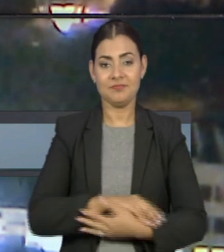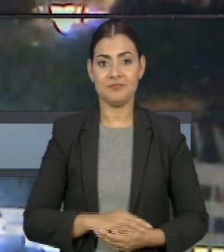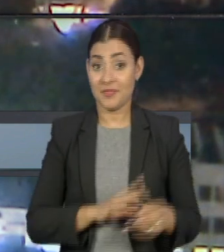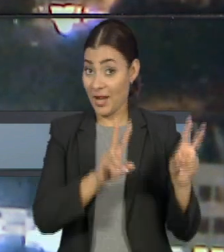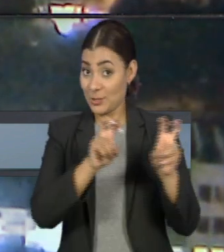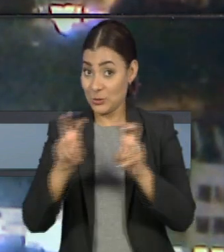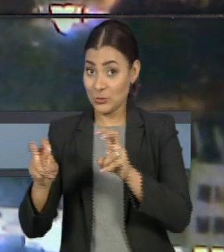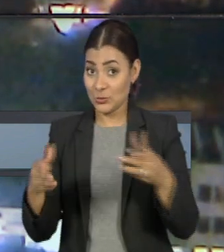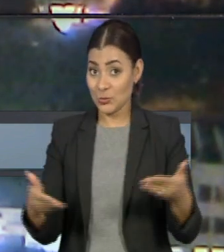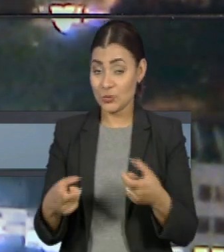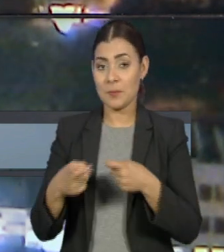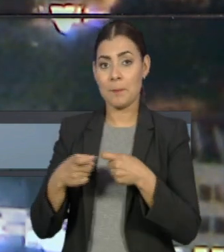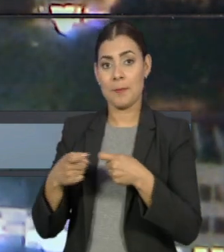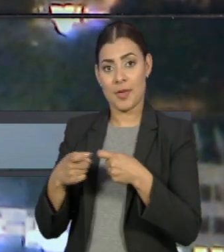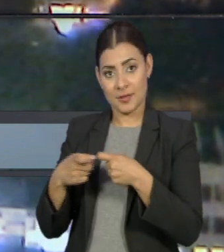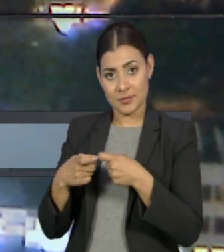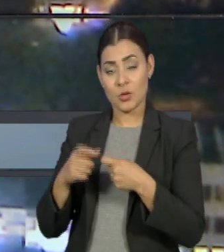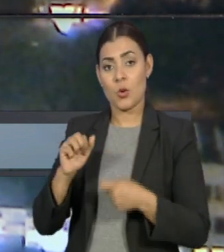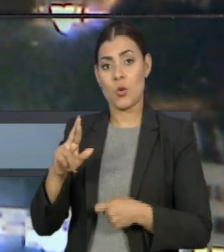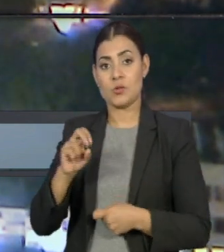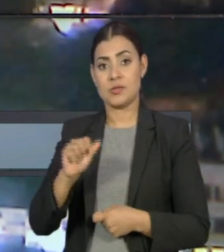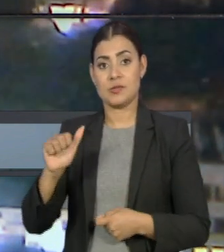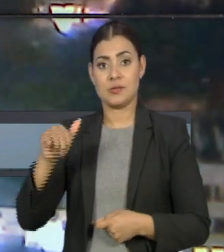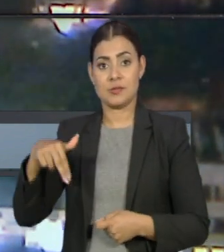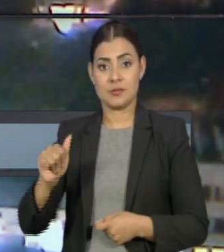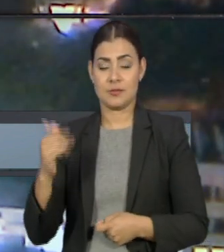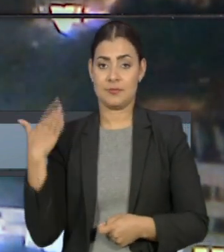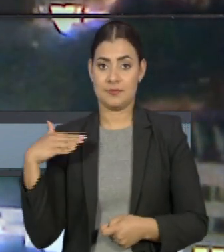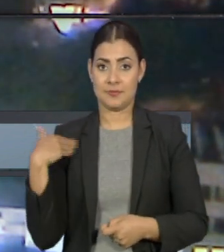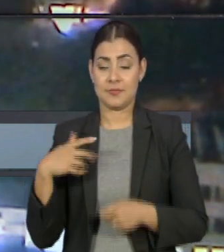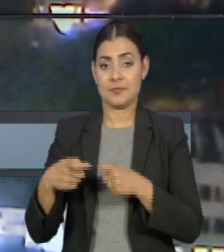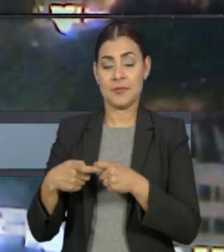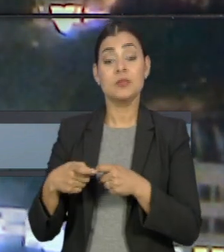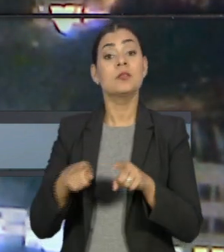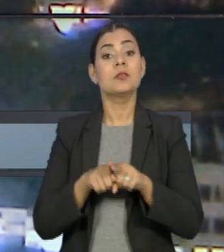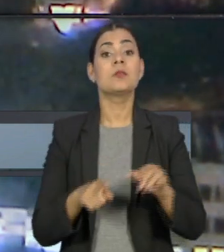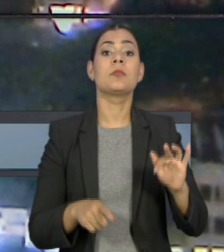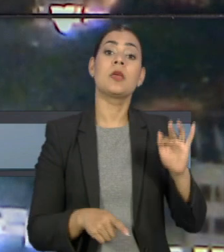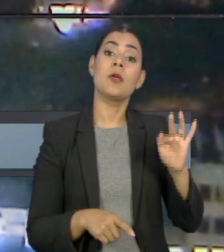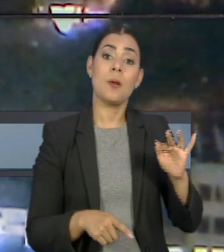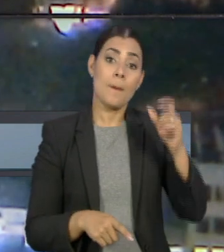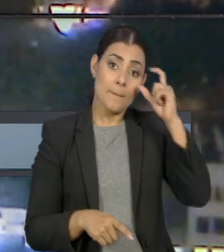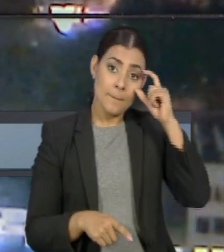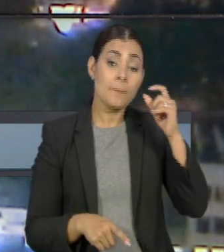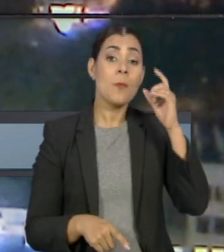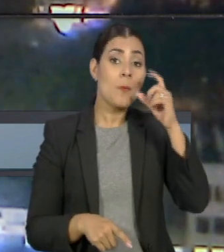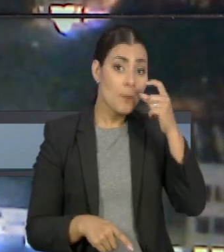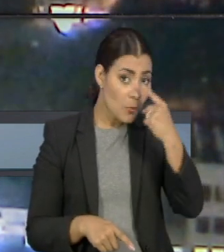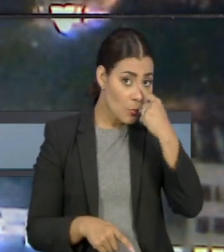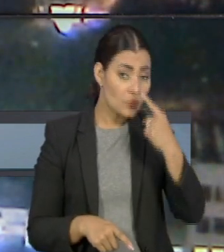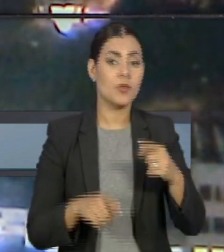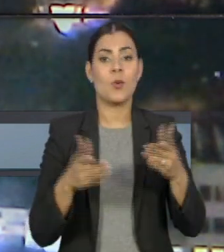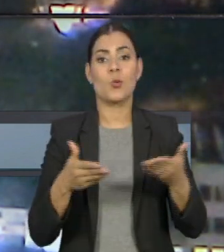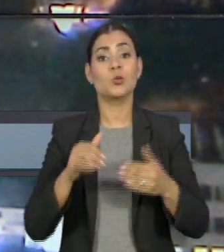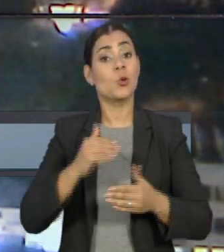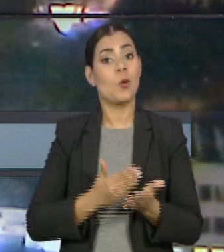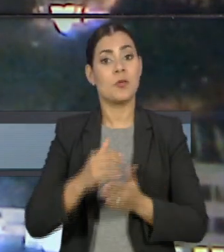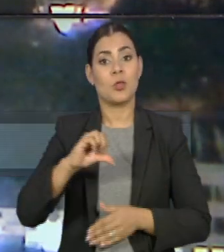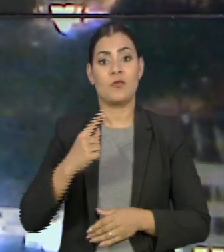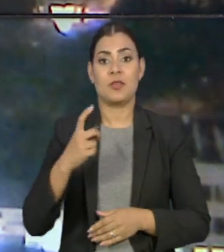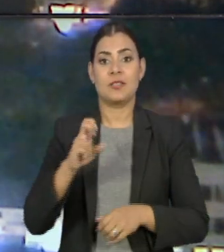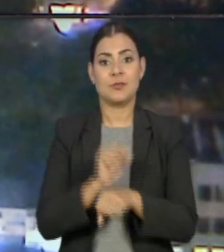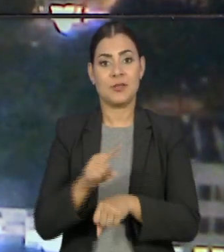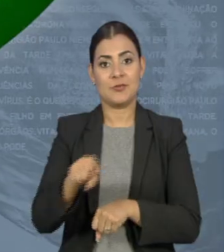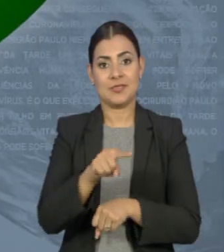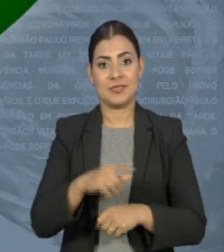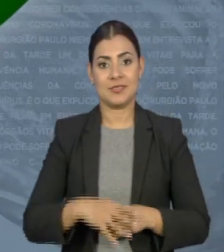assuntos para médica infectologista Rosana richtmann e para o filósofo Luiz Felipe Pondé Jornal da Cultura começa às nove e quinze